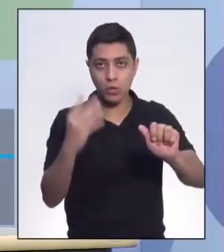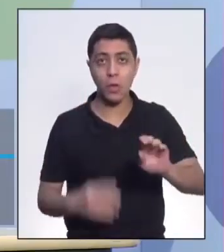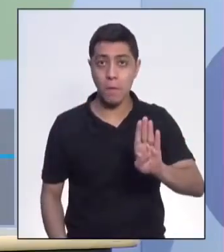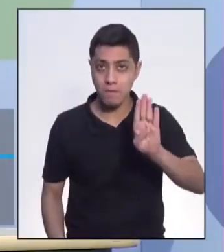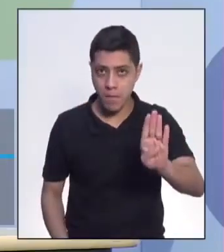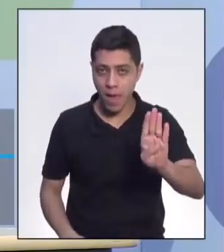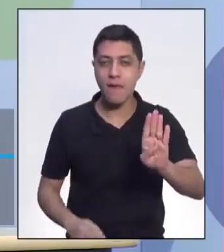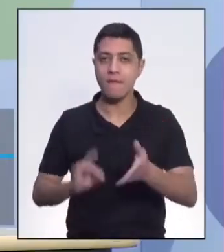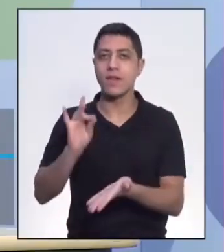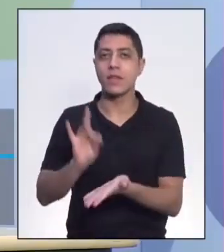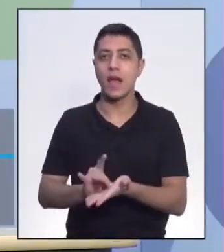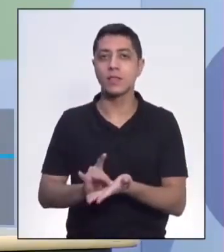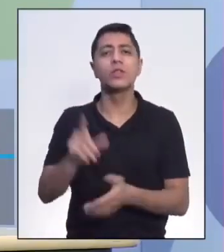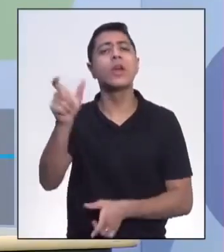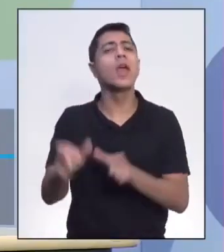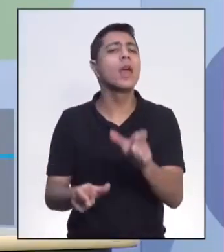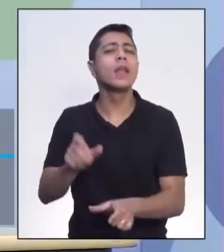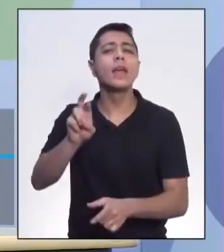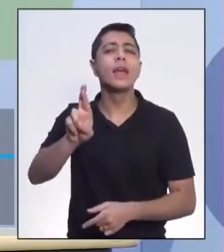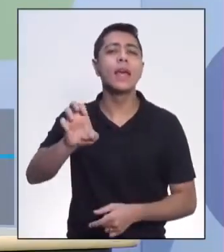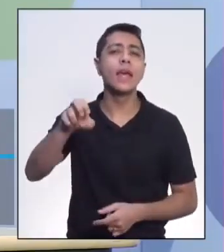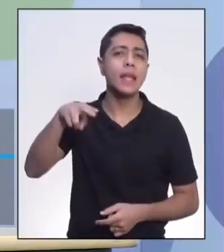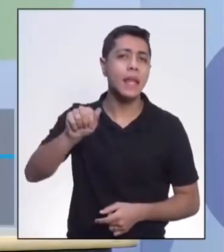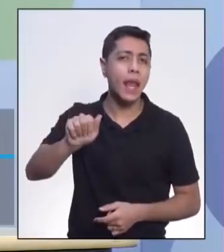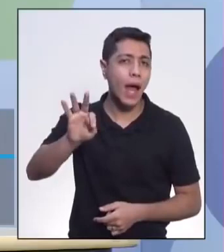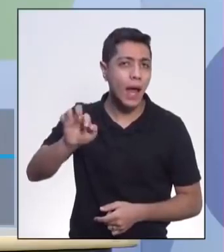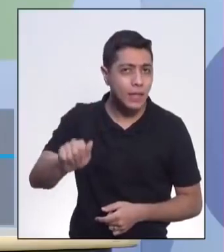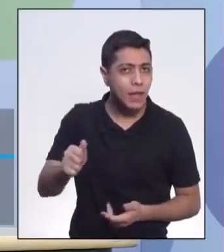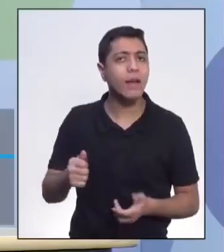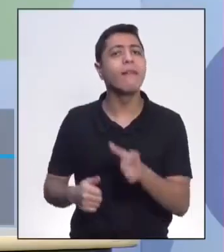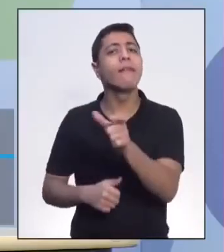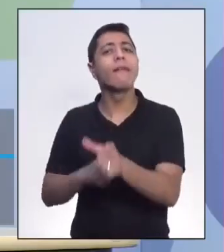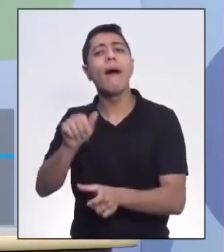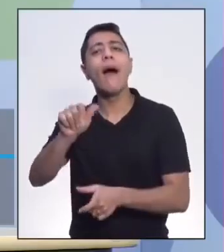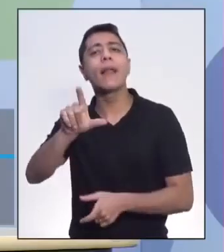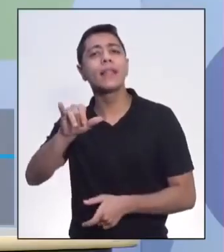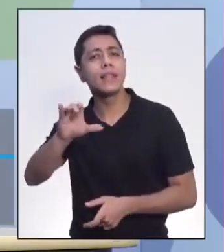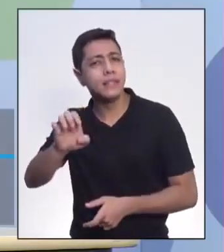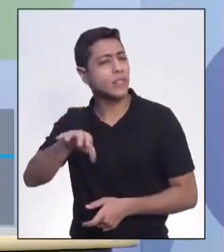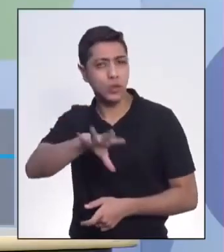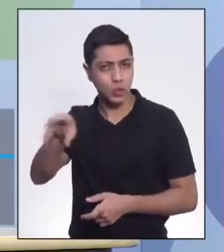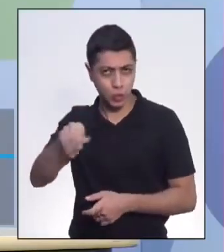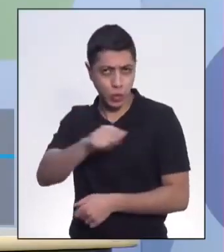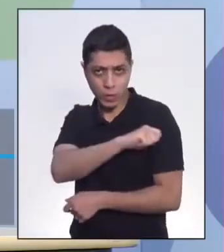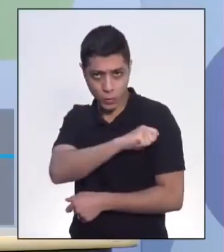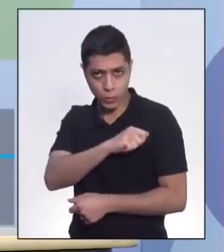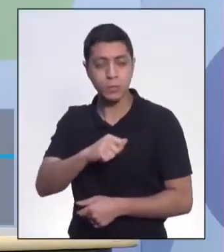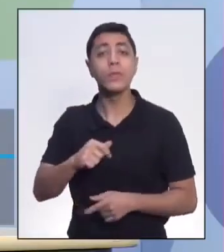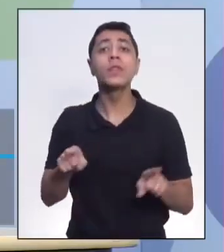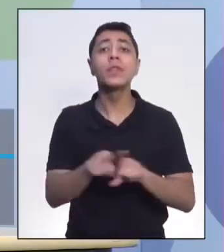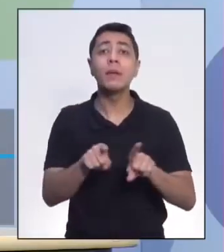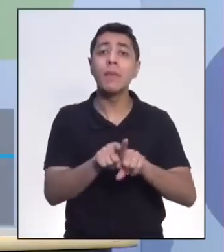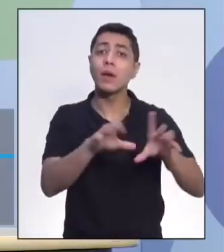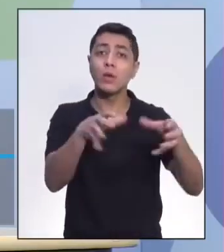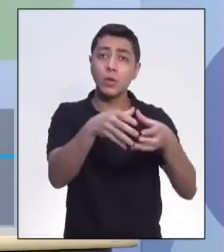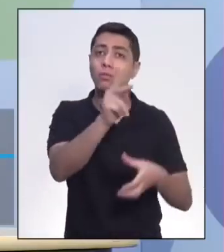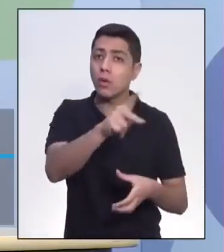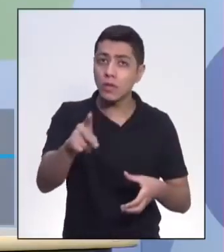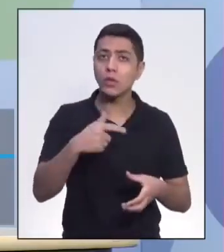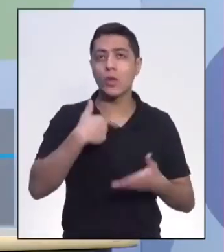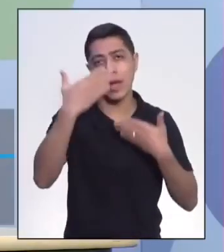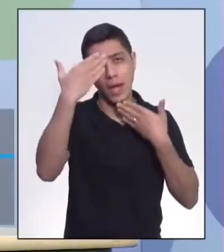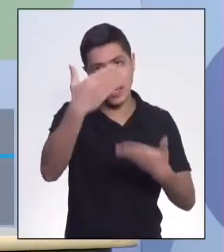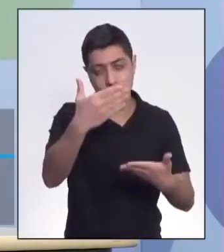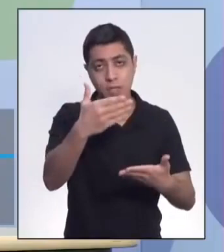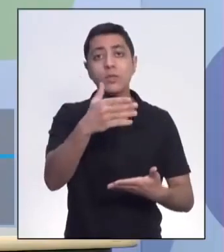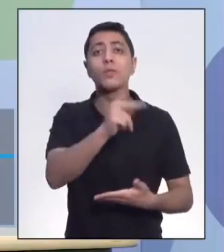Renata, Micael, Maicon e Alice. E quero agradecer também mais alguns professores que estão incentivando nossos alunos.